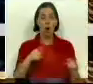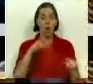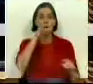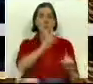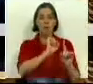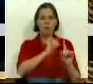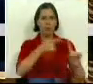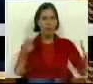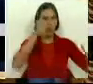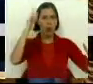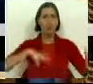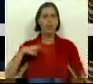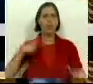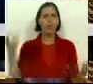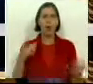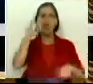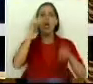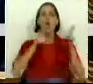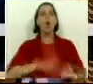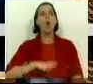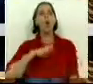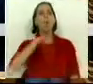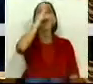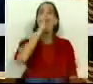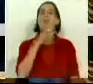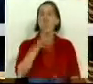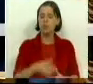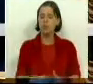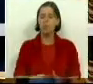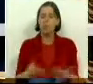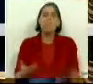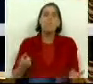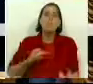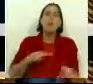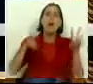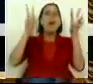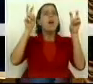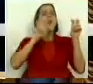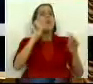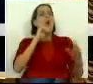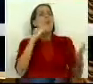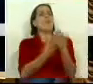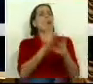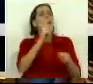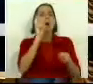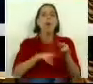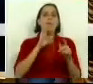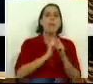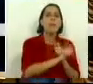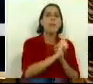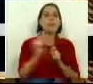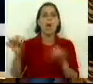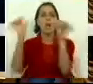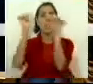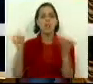é do Governo e que as pessoas confiaram ao Estado, o que é que devemos chamar a estes cortes nas pensões